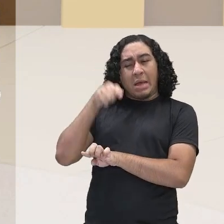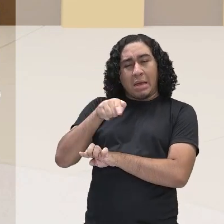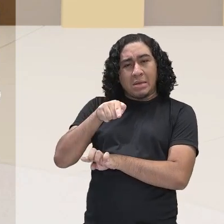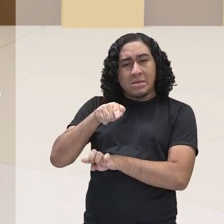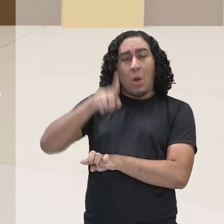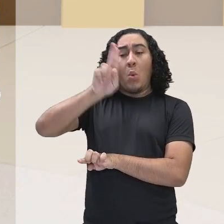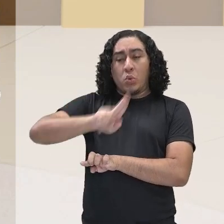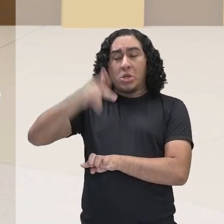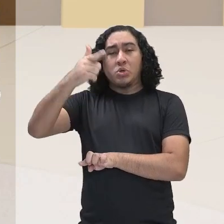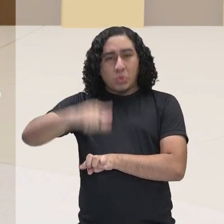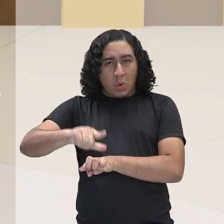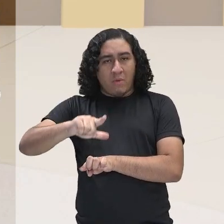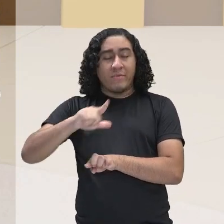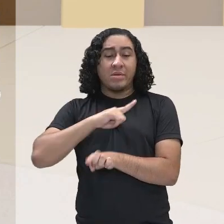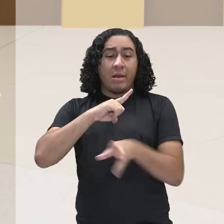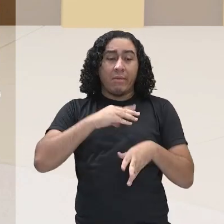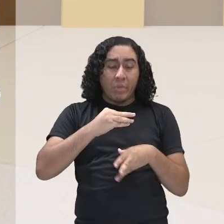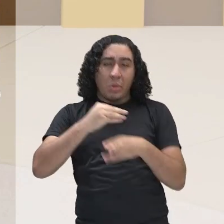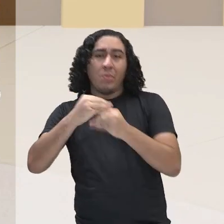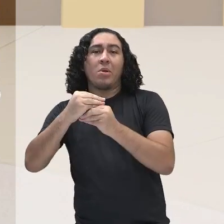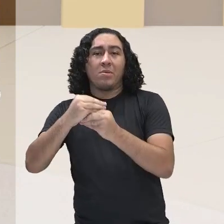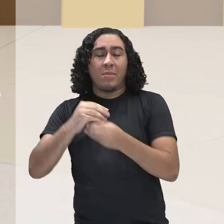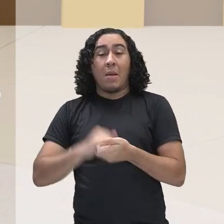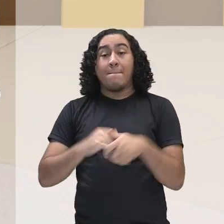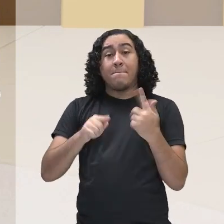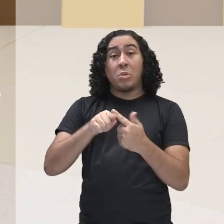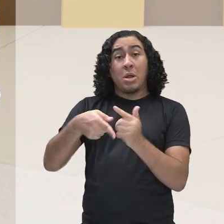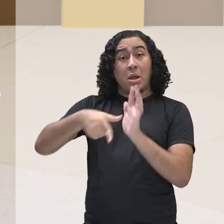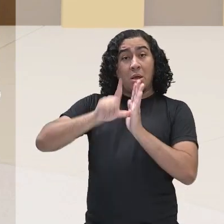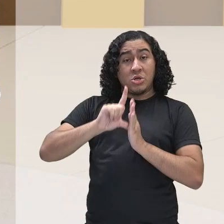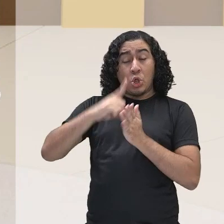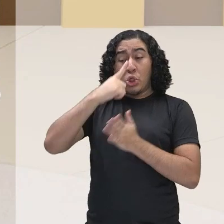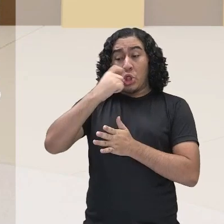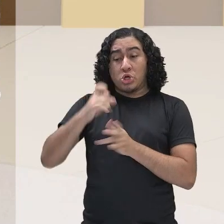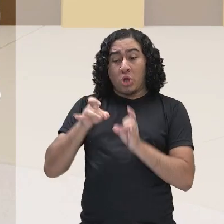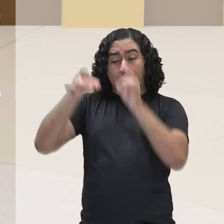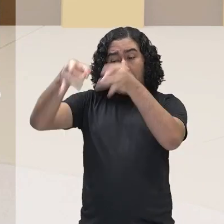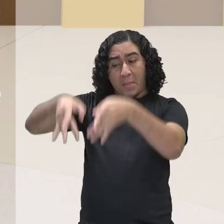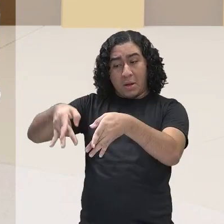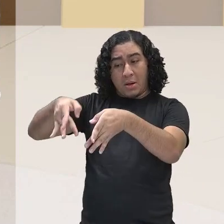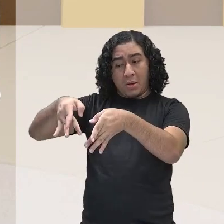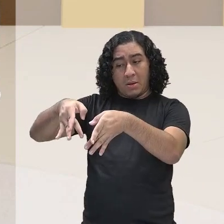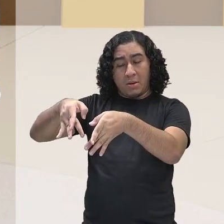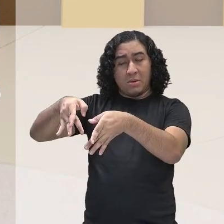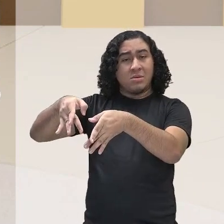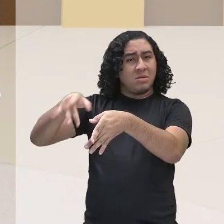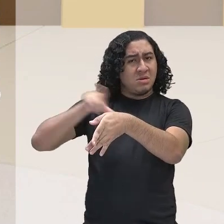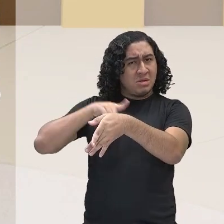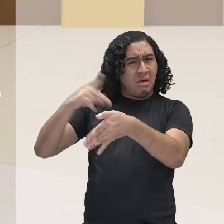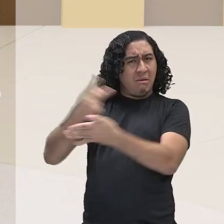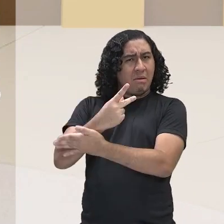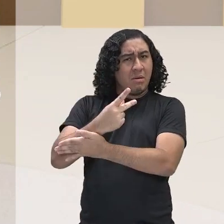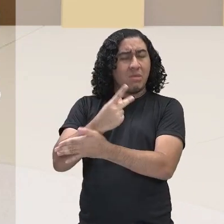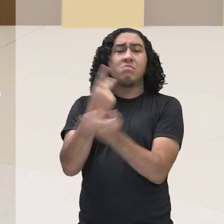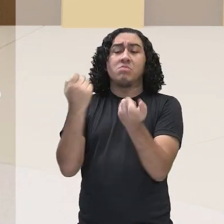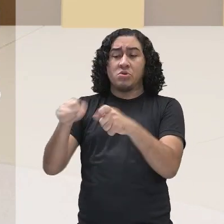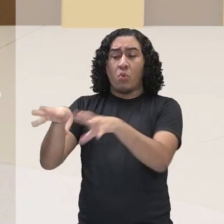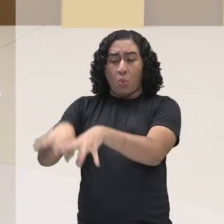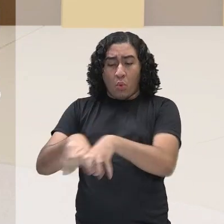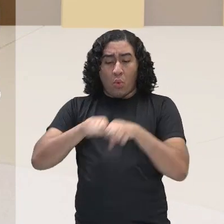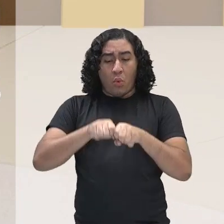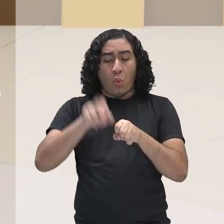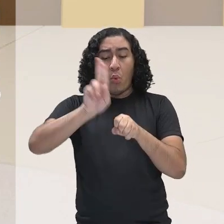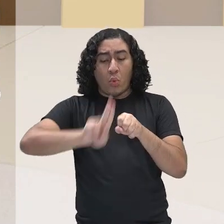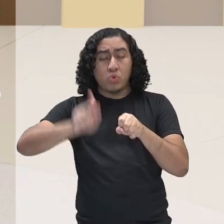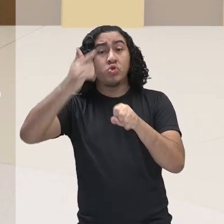vai estar contribuindo para o meio ambiente, porque um lixo que seria jogado, descartado de forma incorreta, vai virar